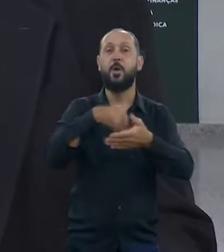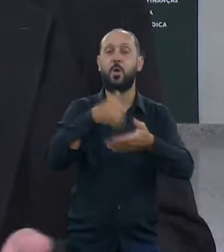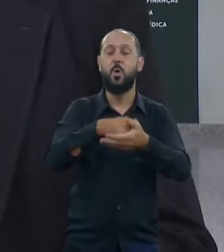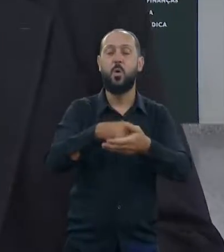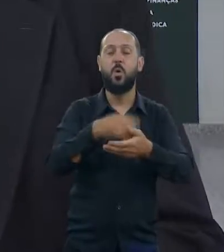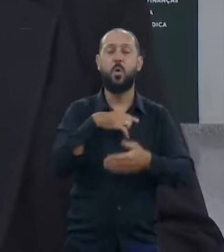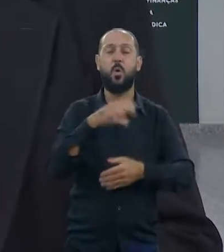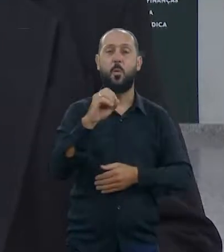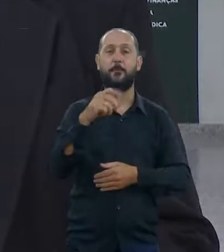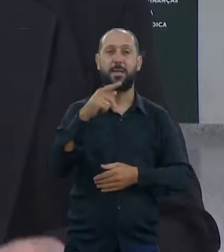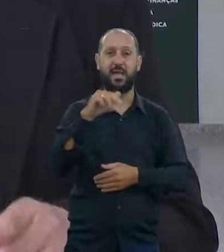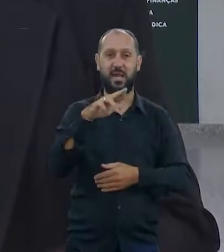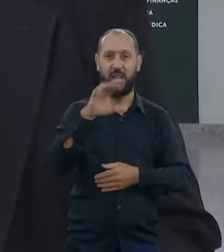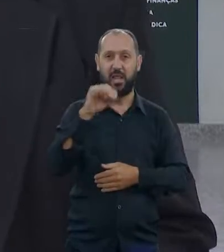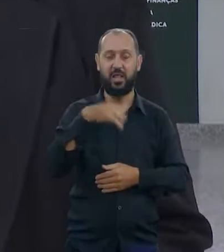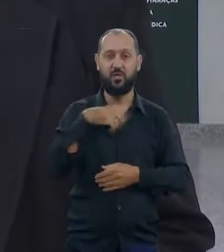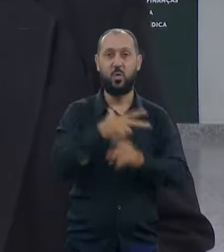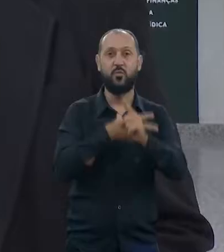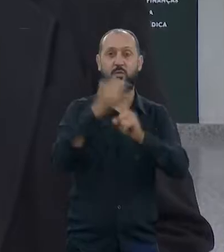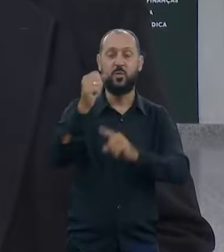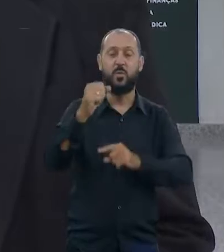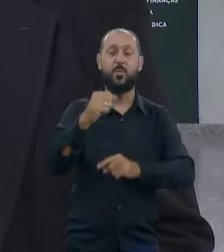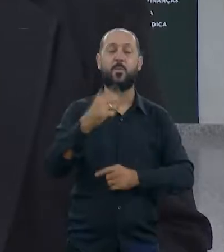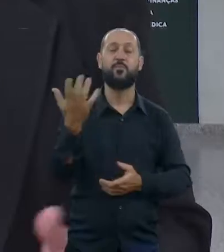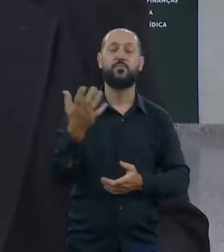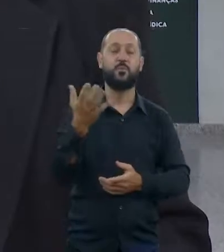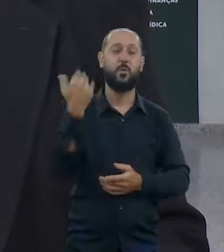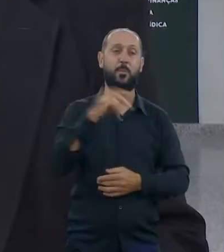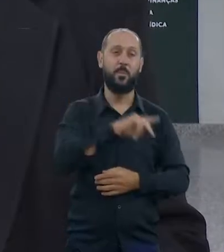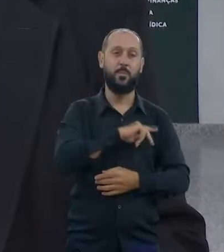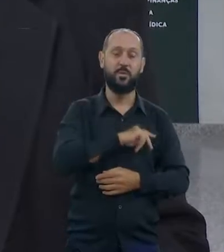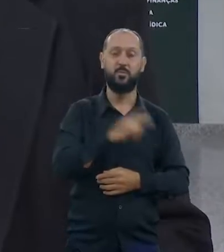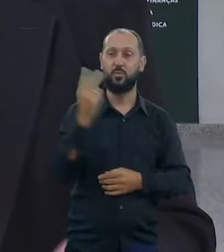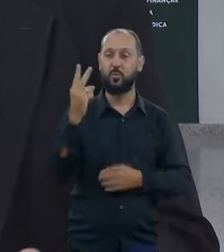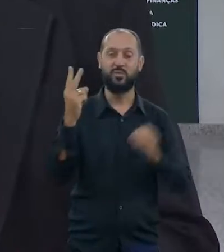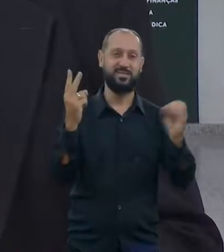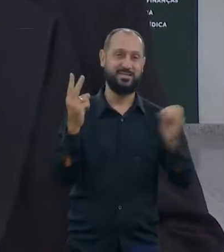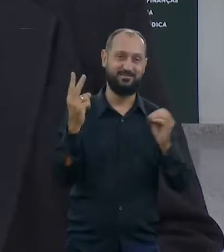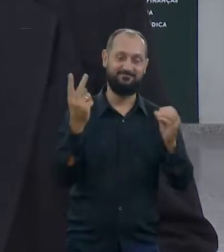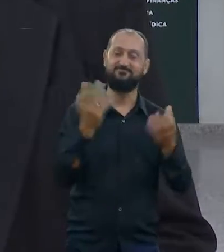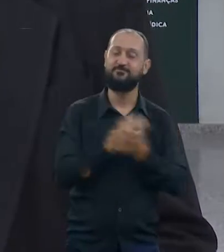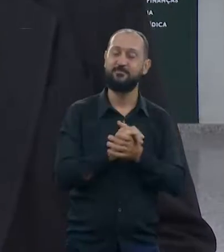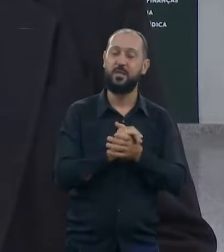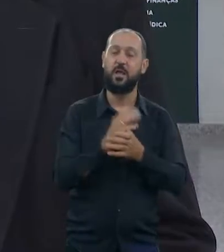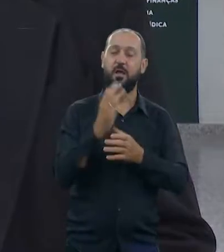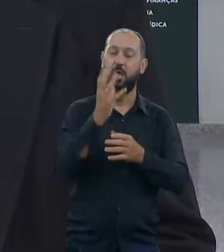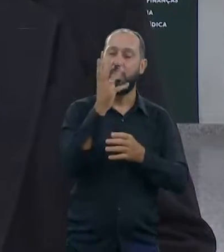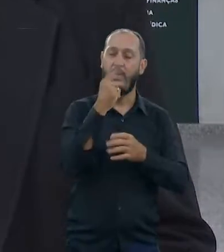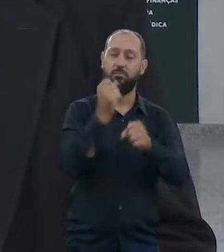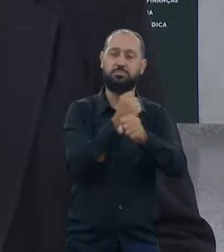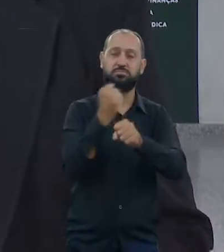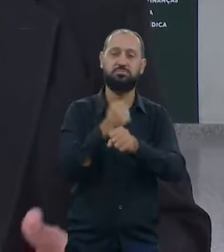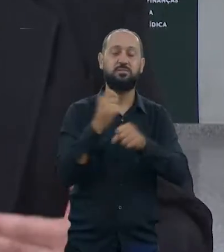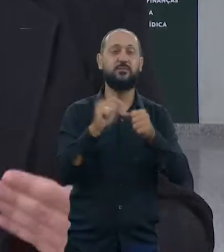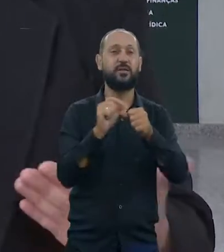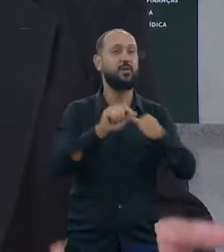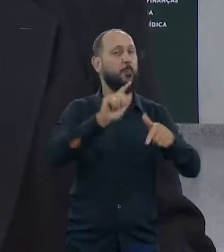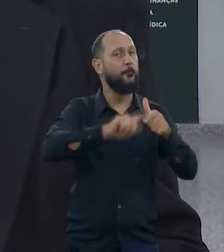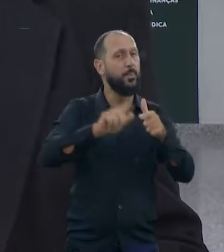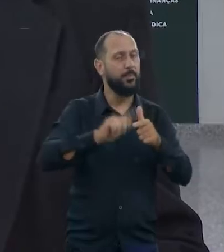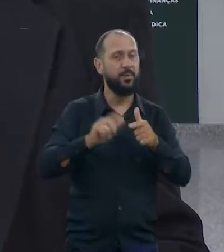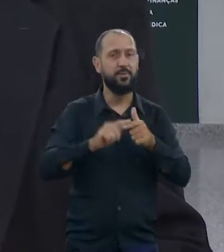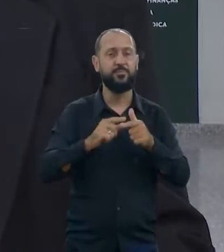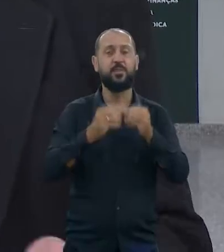partida em que o Operário venceu o Palmeiras por 2-0. A demora na conclusão das obras tem